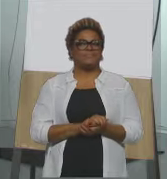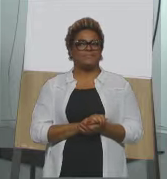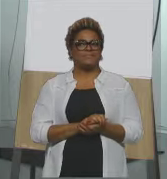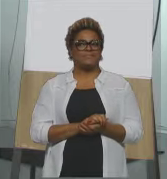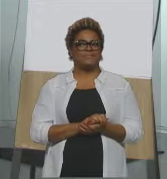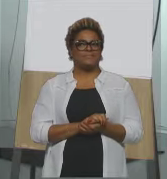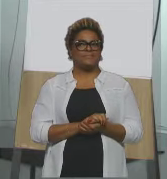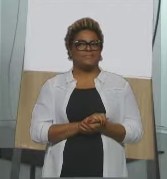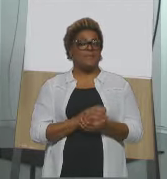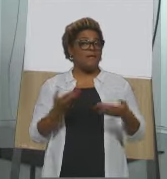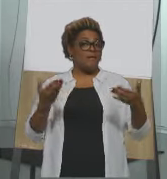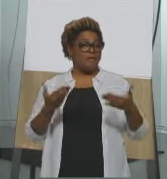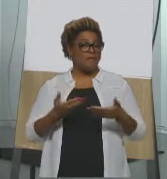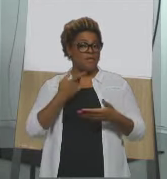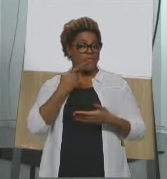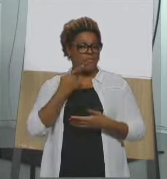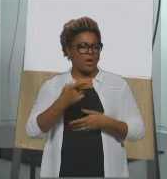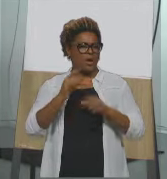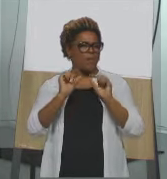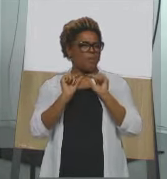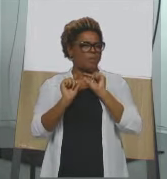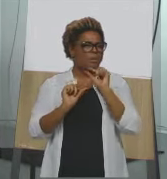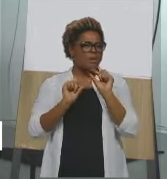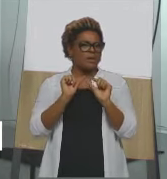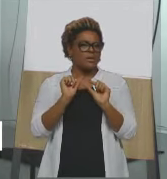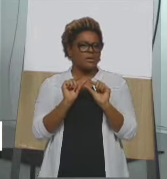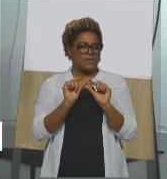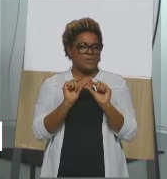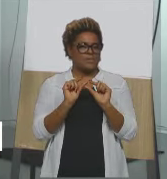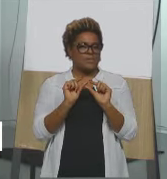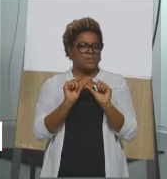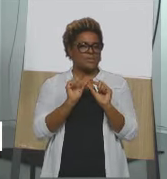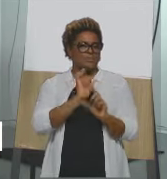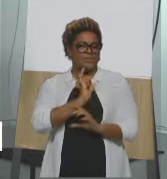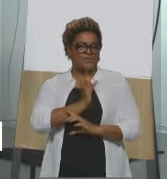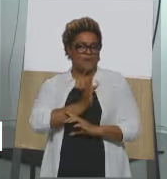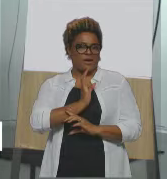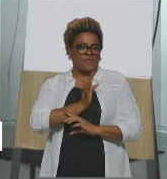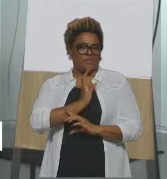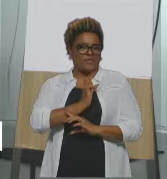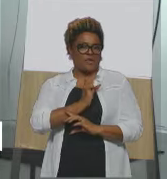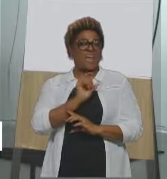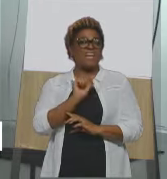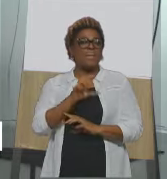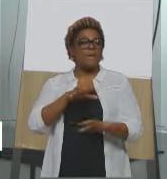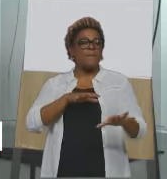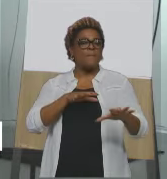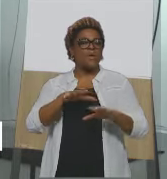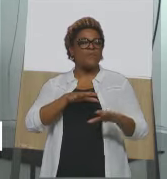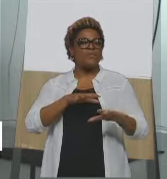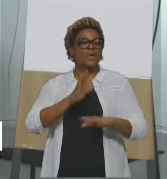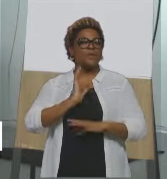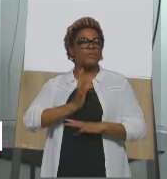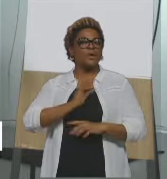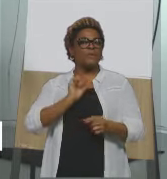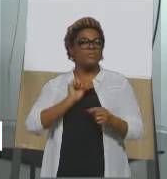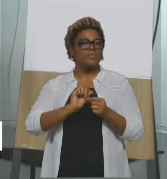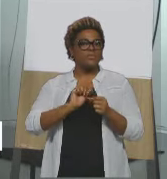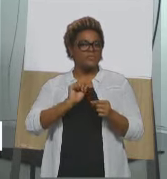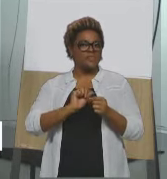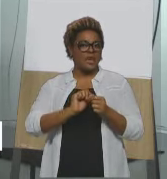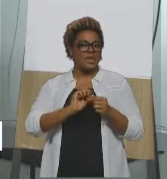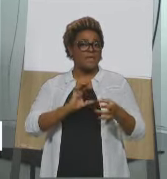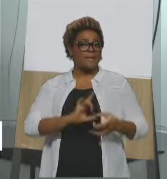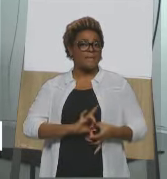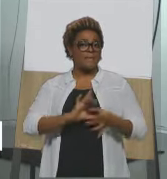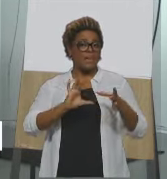Vamos falar um pouquinho, né, sobre o sistema cardiovascular, que são esses movimentos que o coração faz, né, e que permite